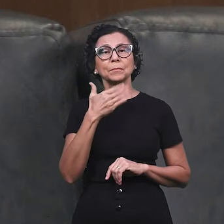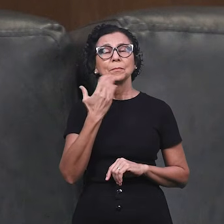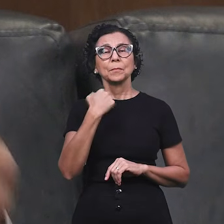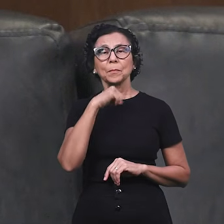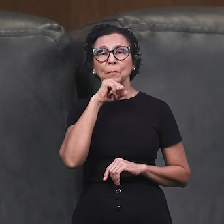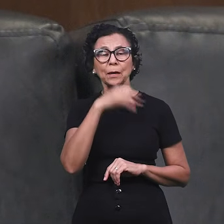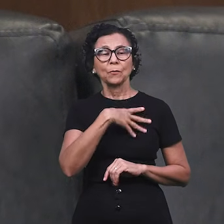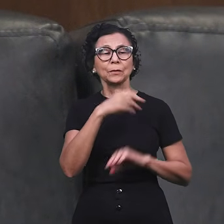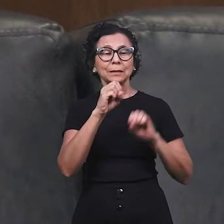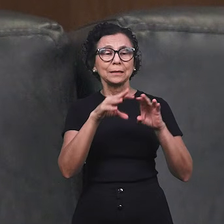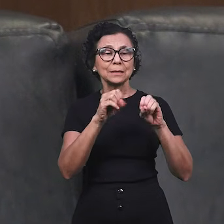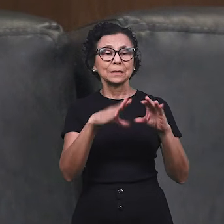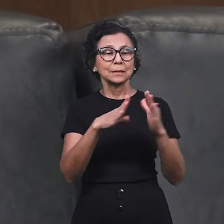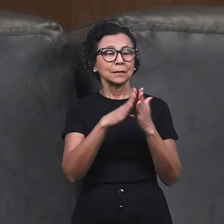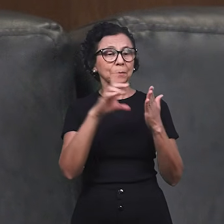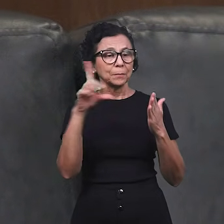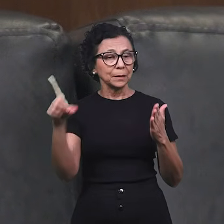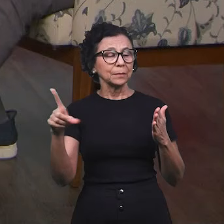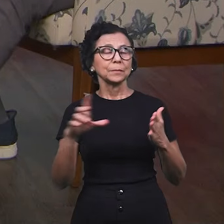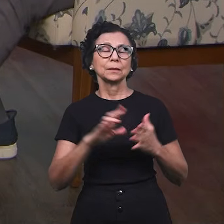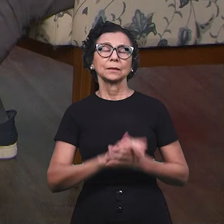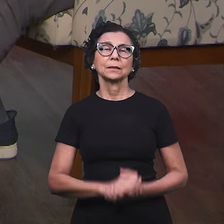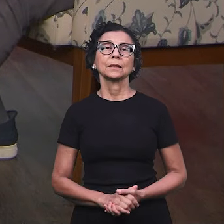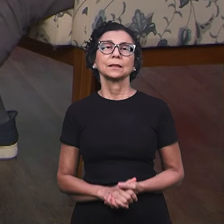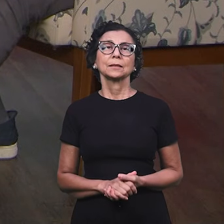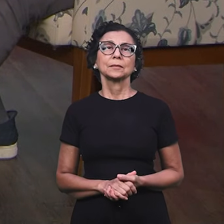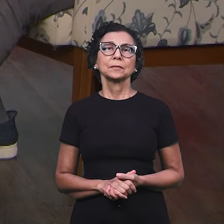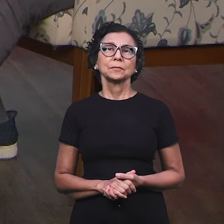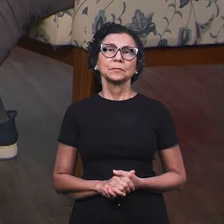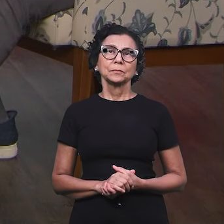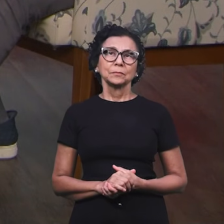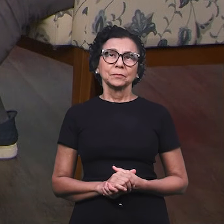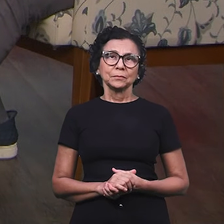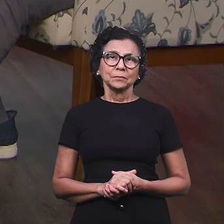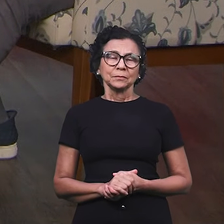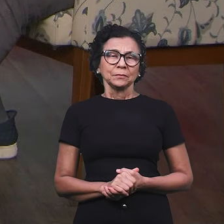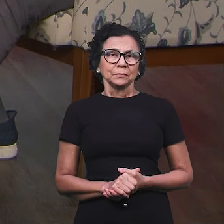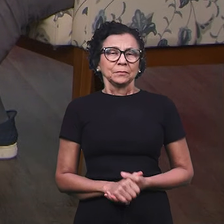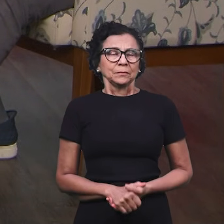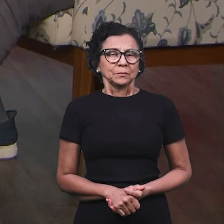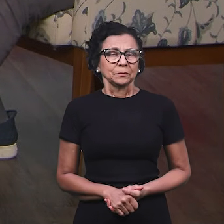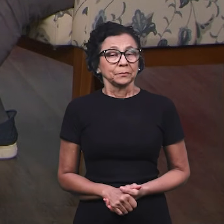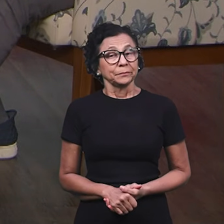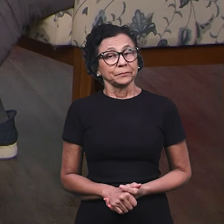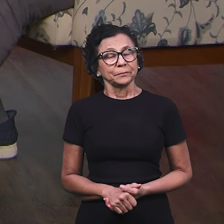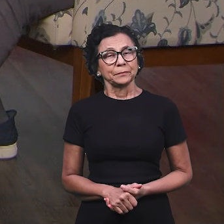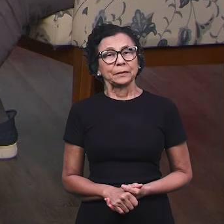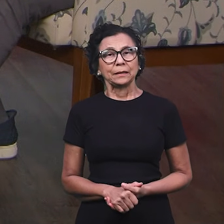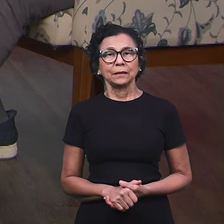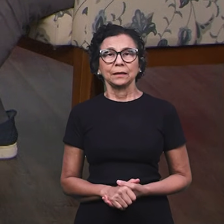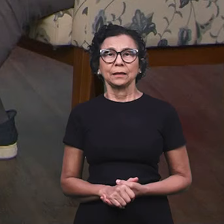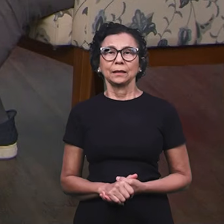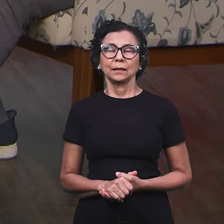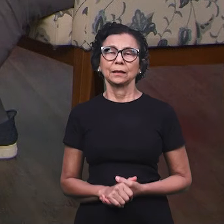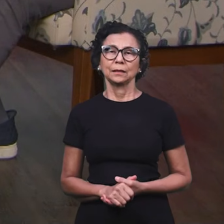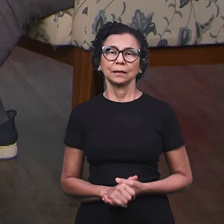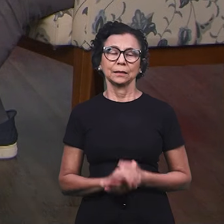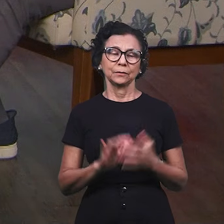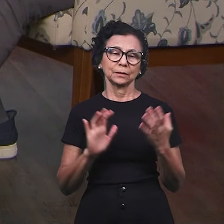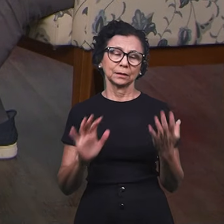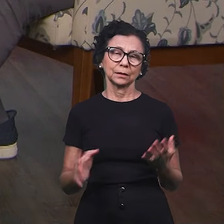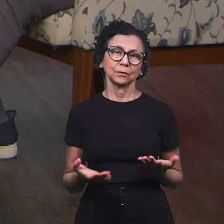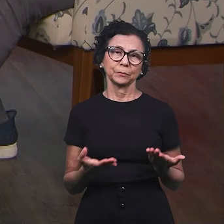hora de dormir. Ou seja, não há esse rompimento. Exatamente. Na igreja é uma coisa e em casa é outra. Aí, em